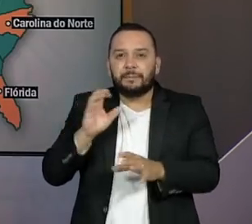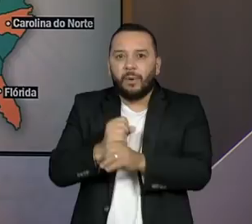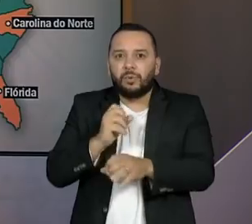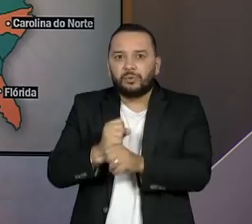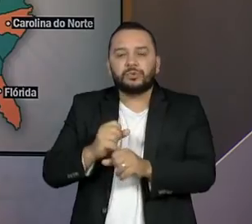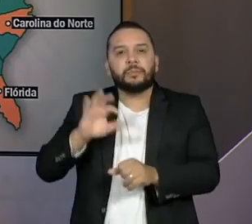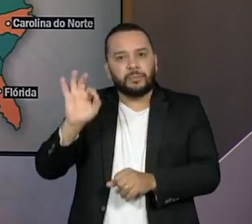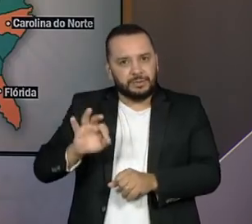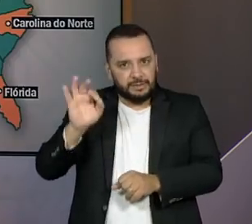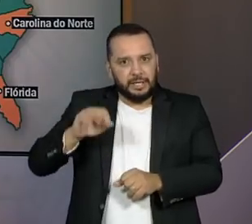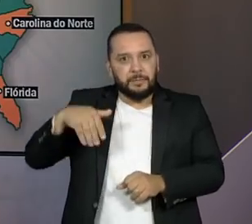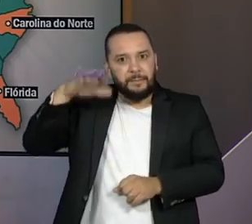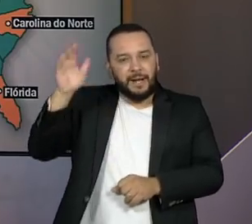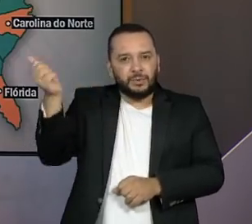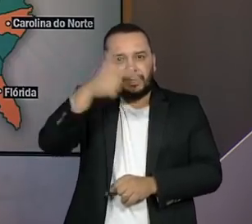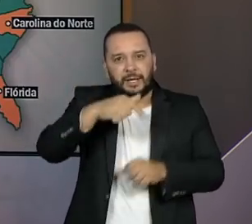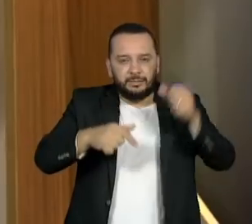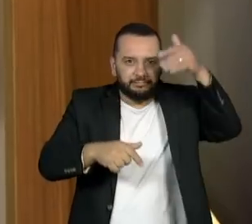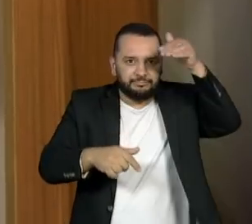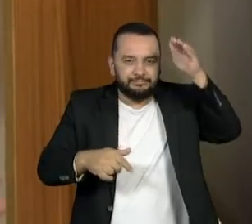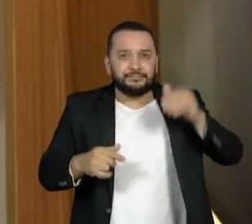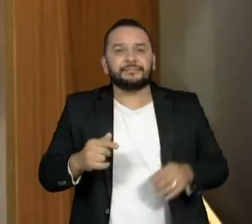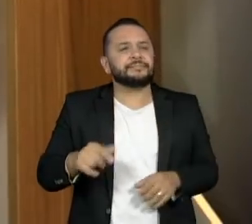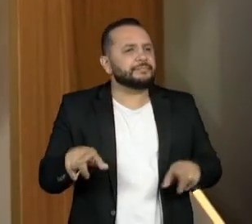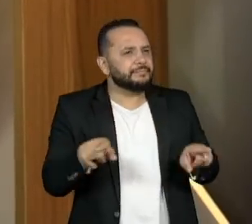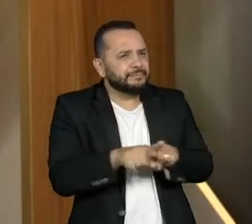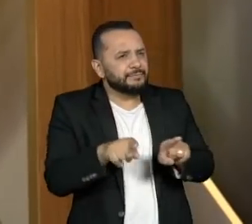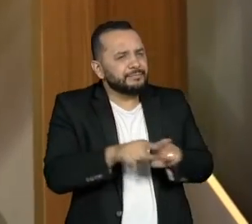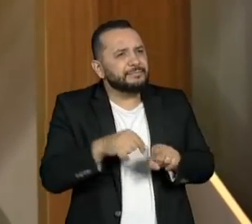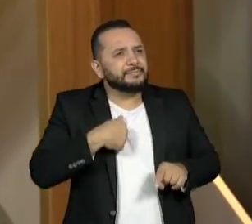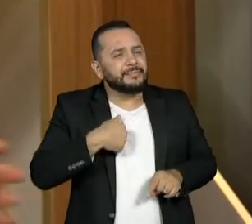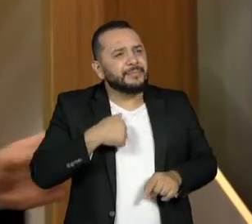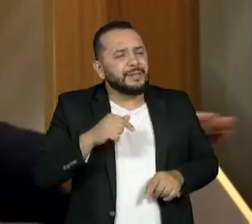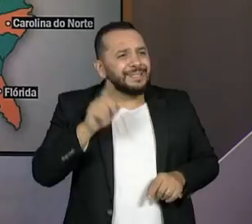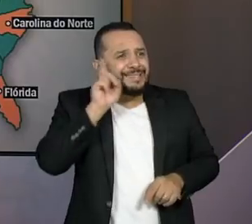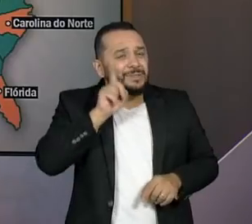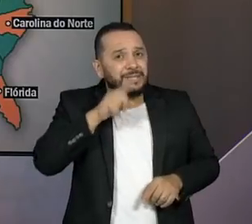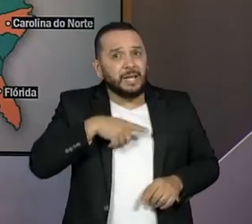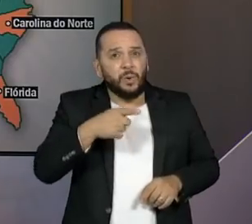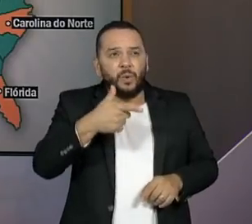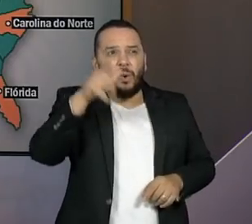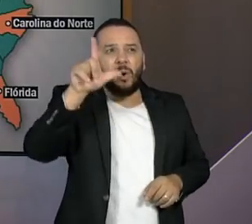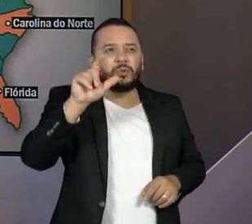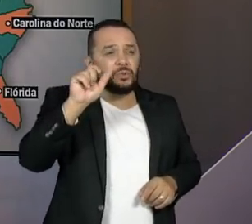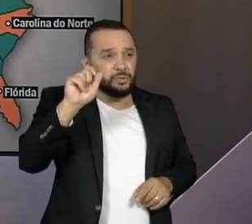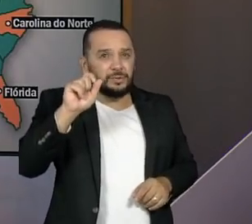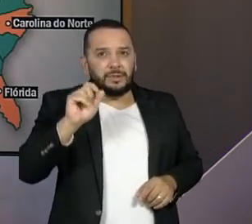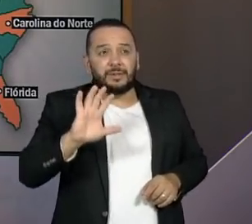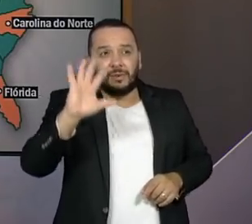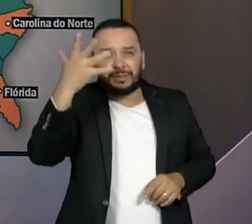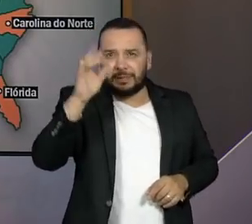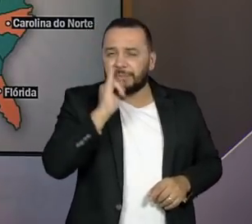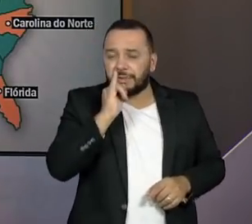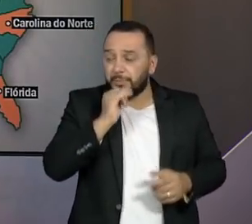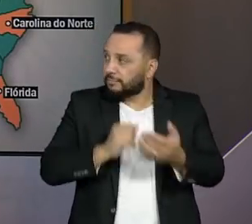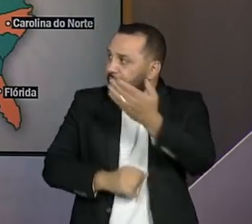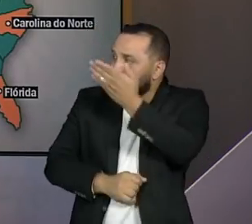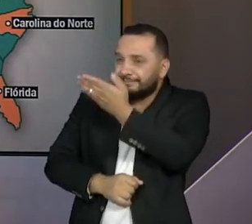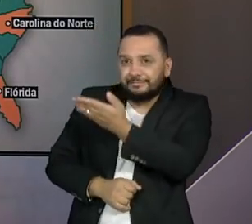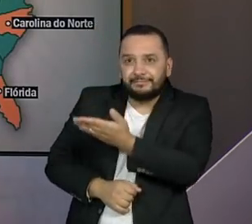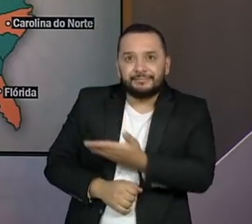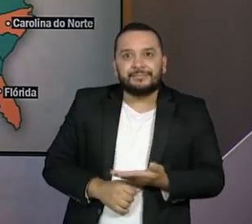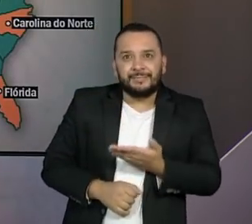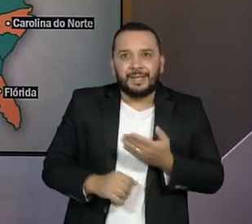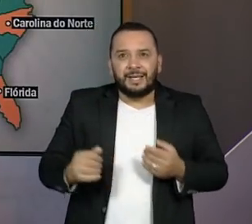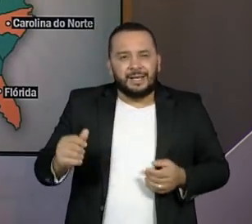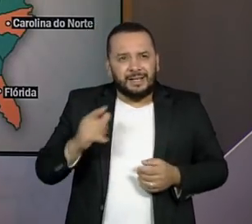fenômeno acontecendo nos Estados Unidos, Patrícia e Vera, que é a migração da população, né? Esse centro, como a gente viu no mapa lá dos partidos, da base dos partidos, esse